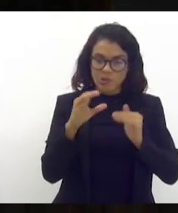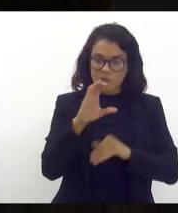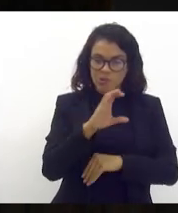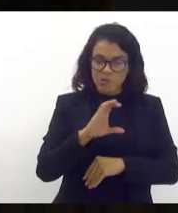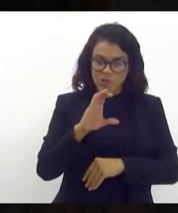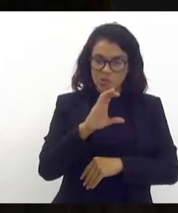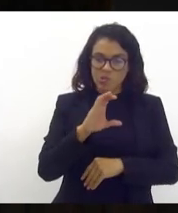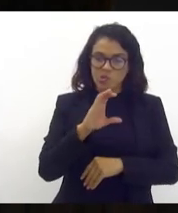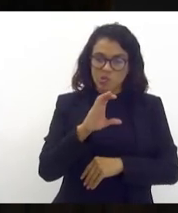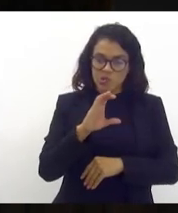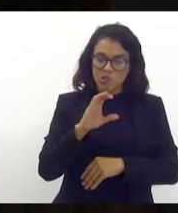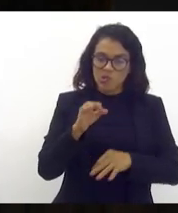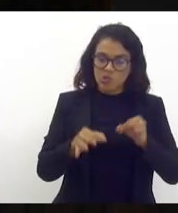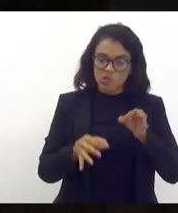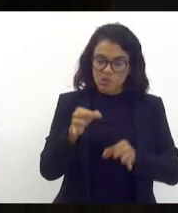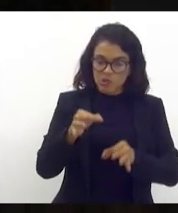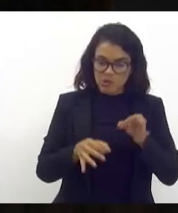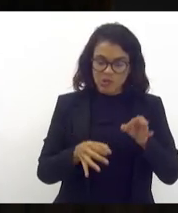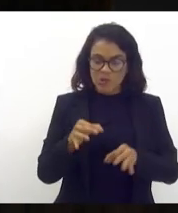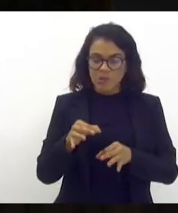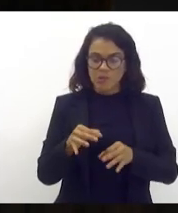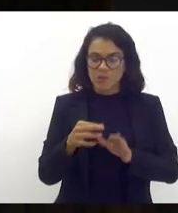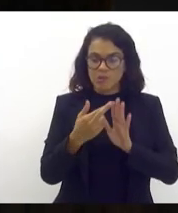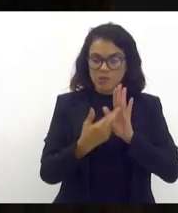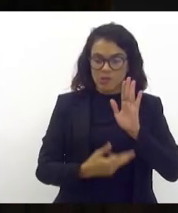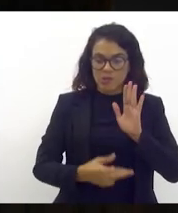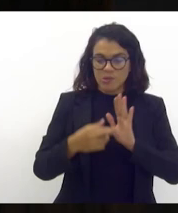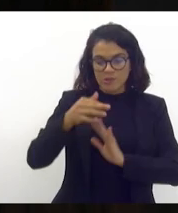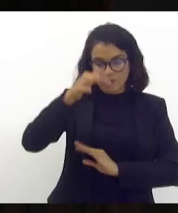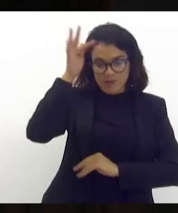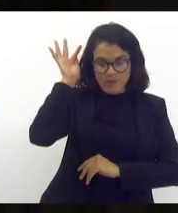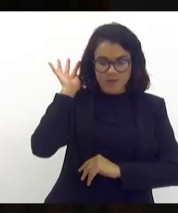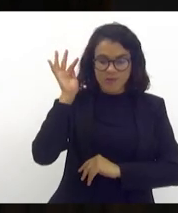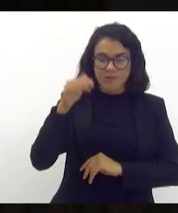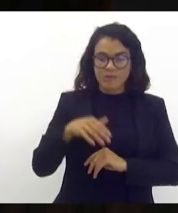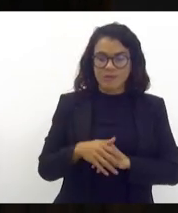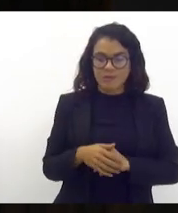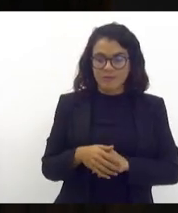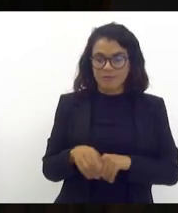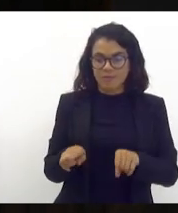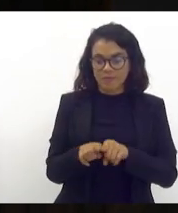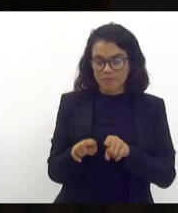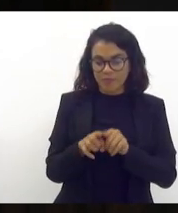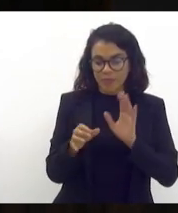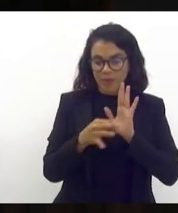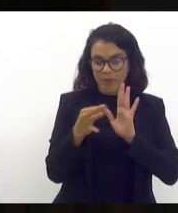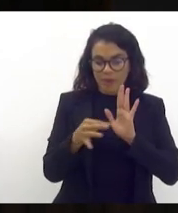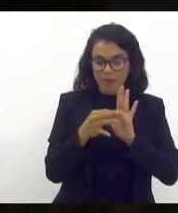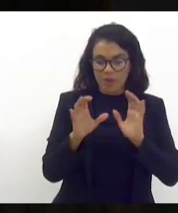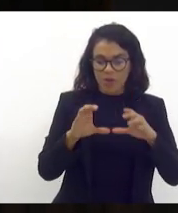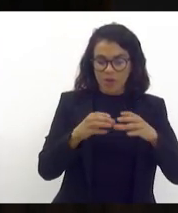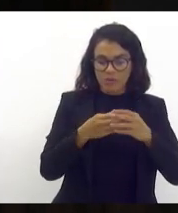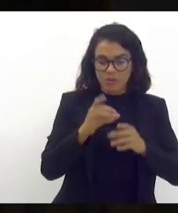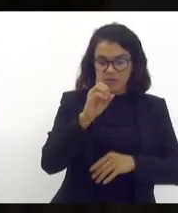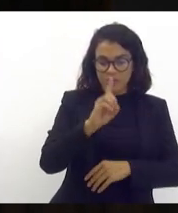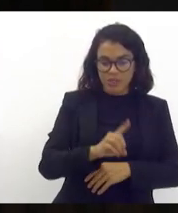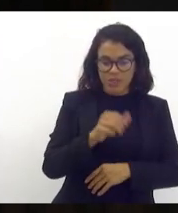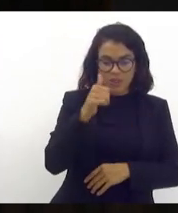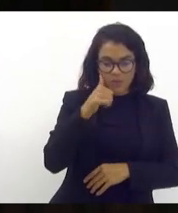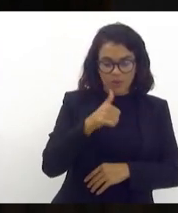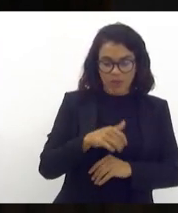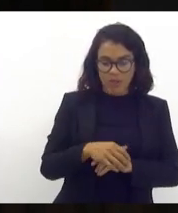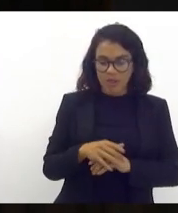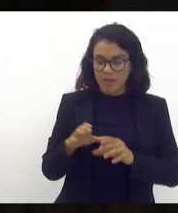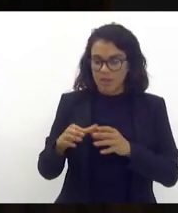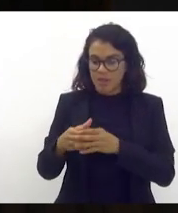pela Juridicidade, relator deputado Fred Pacheco, pendendo de pareceres das Comissões de Defesa dos Direitos da Mulher,